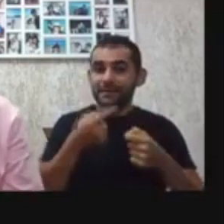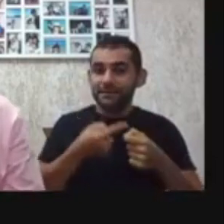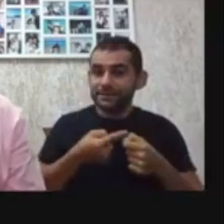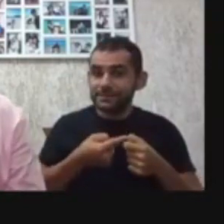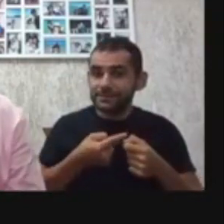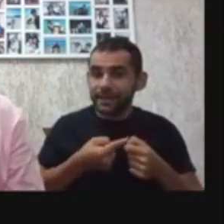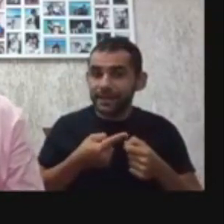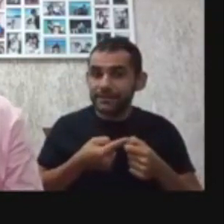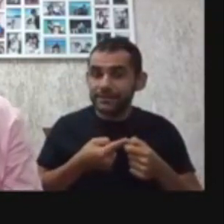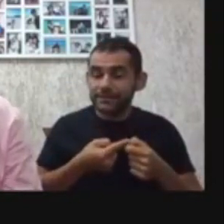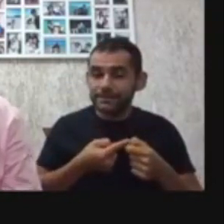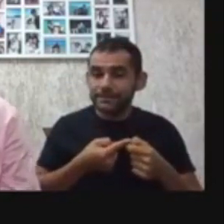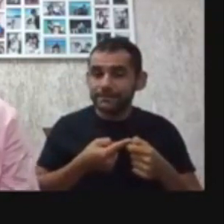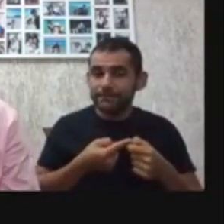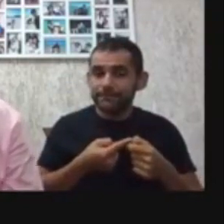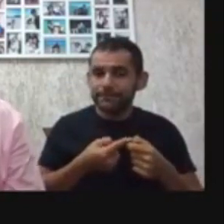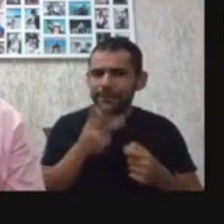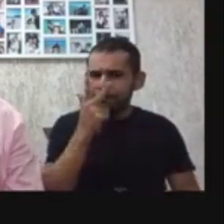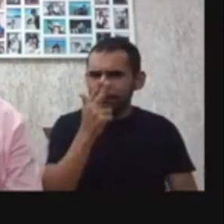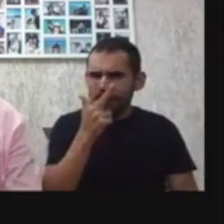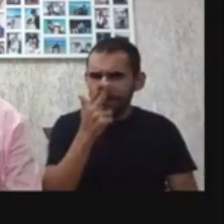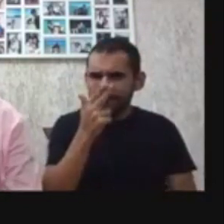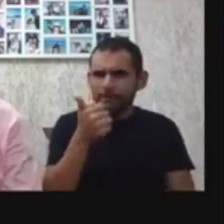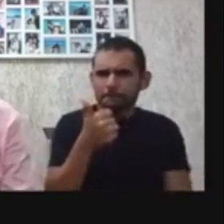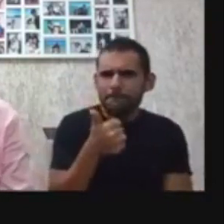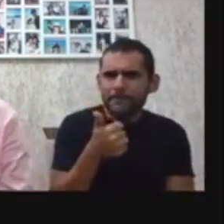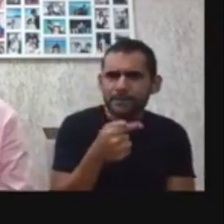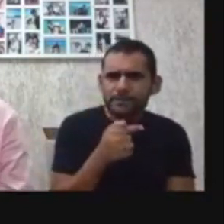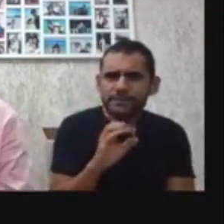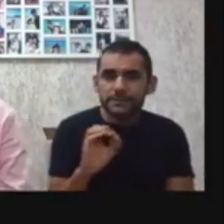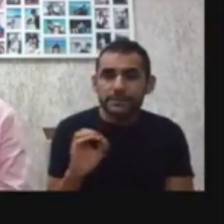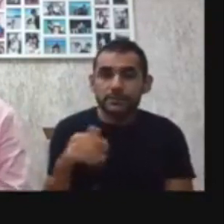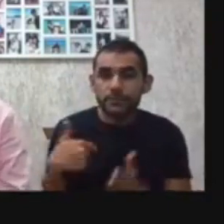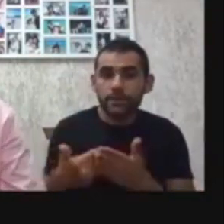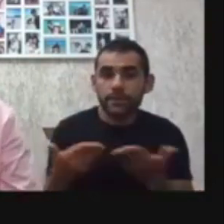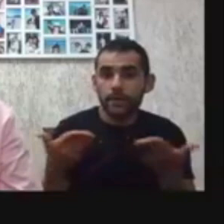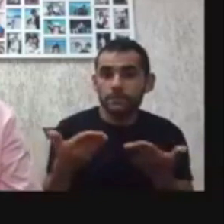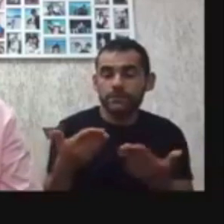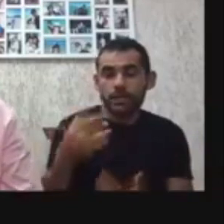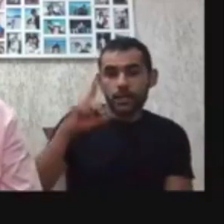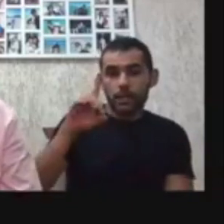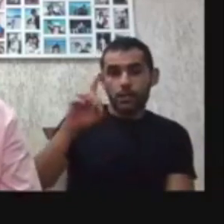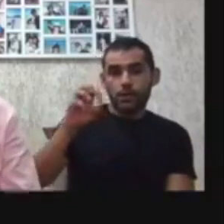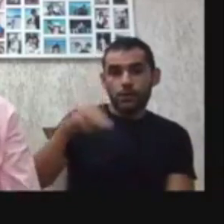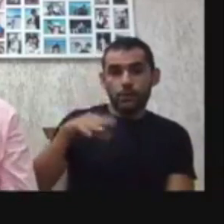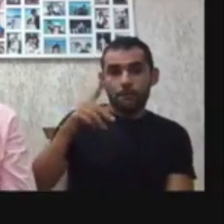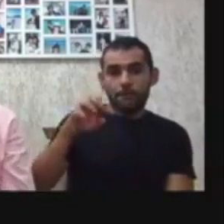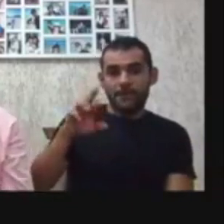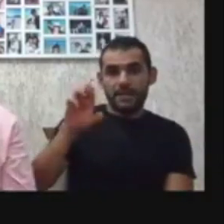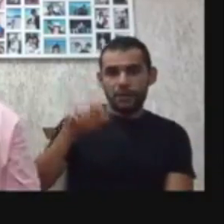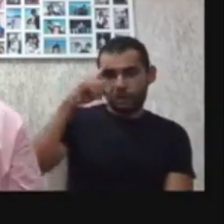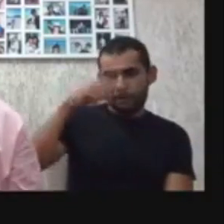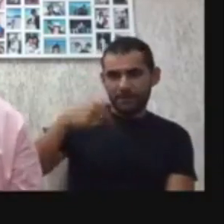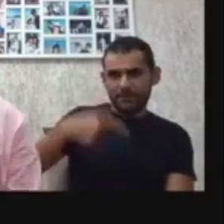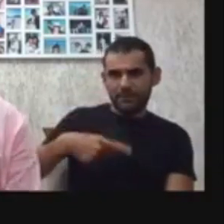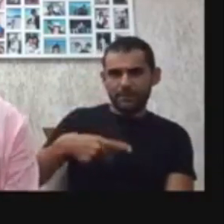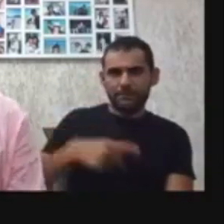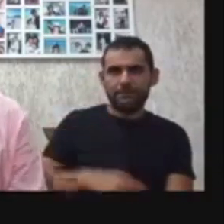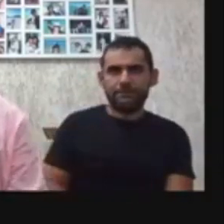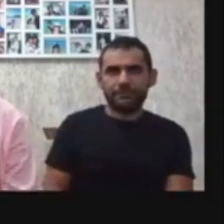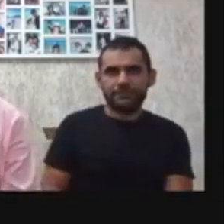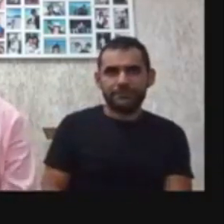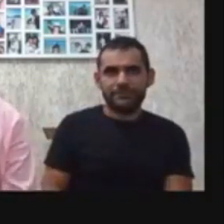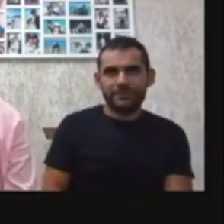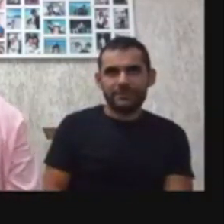cidade, ela parece que está em 1700 até hoje, entendeu? Que o Dom Pedro que manda aqui, sabe? Não, gente, pelo amor de